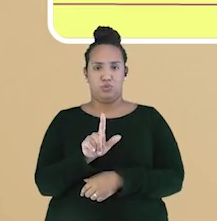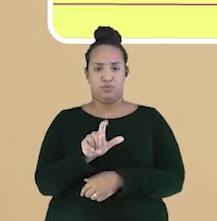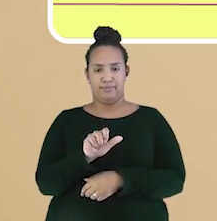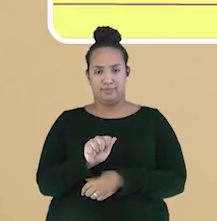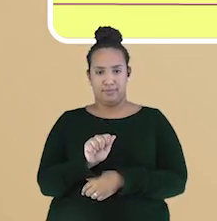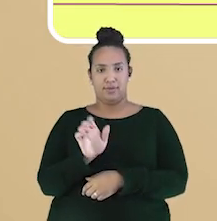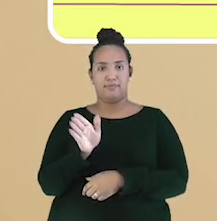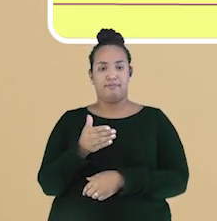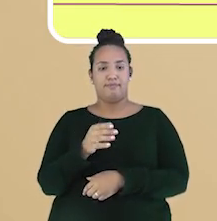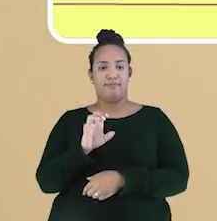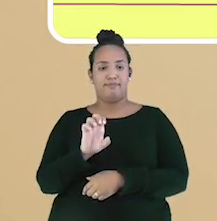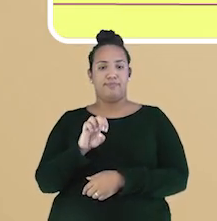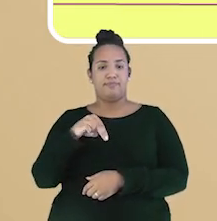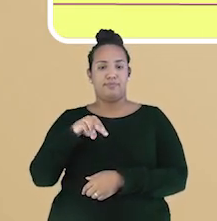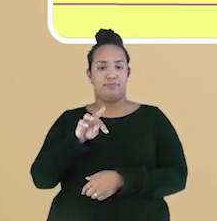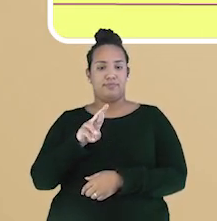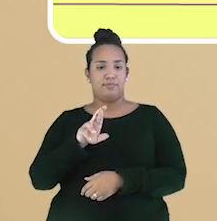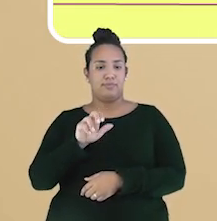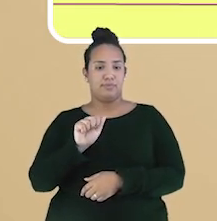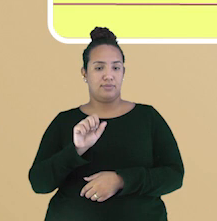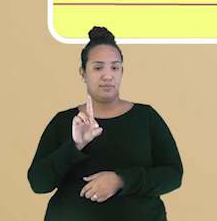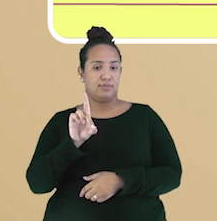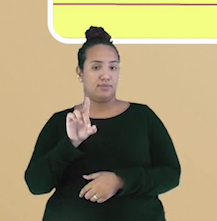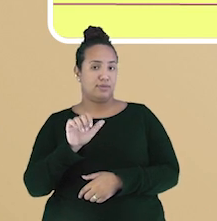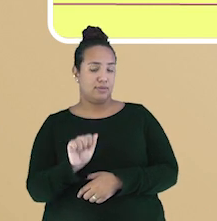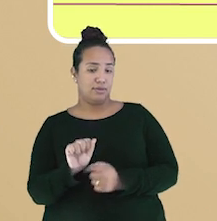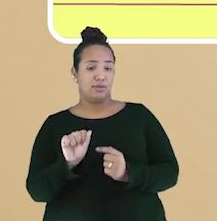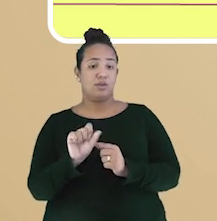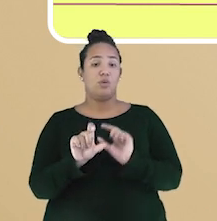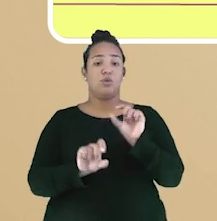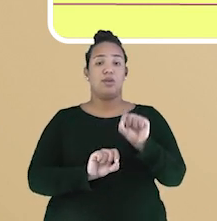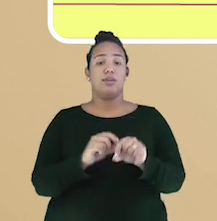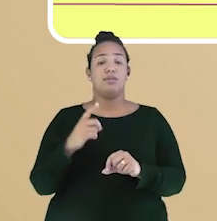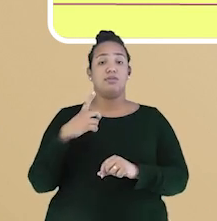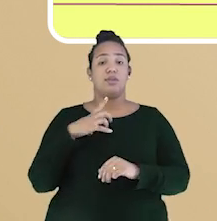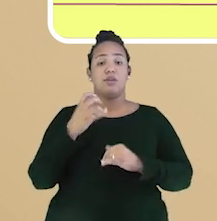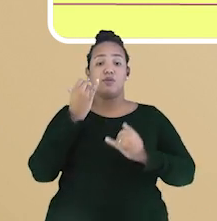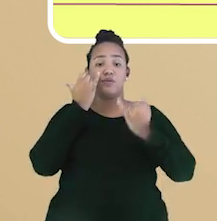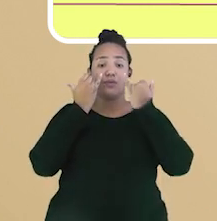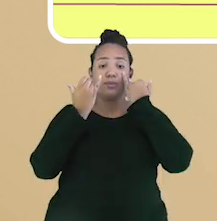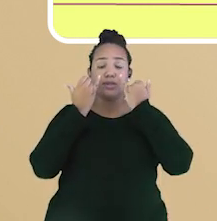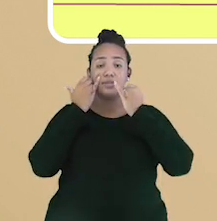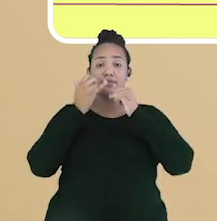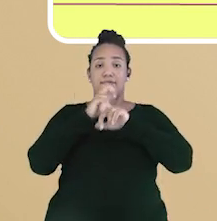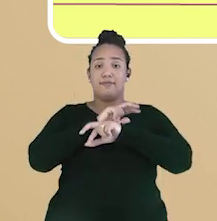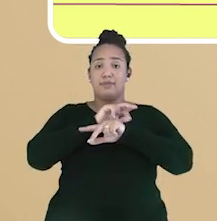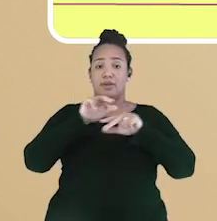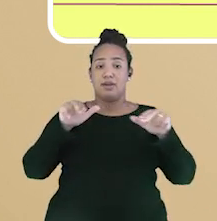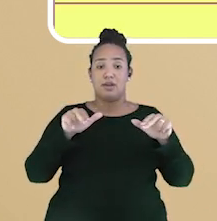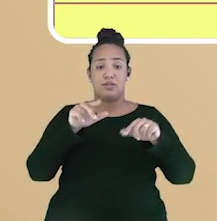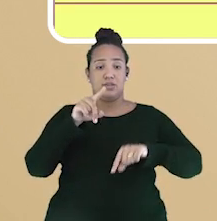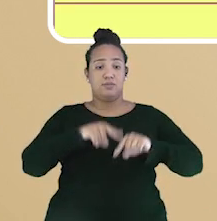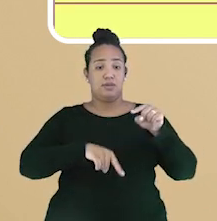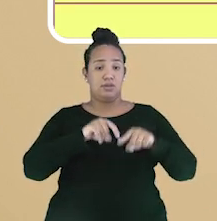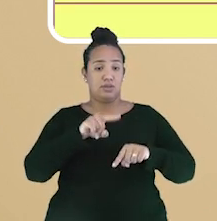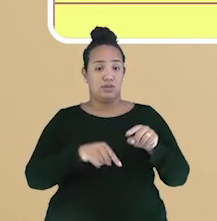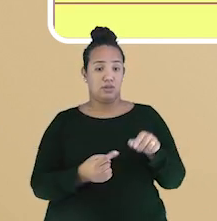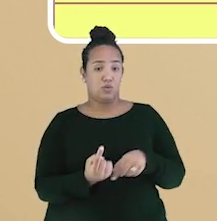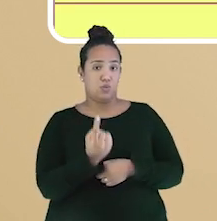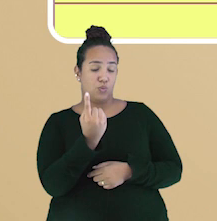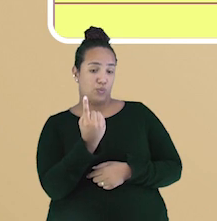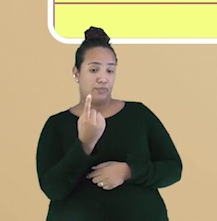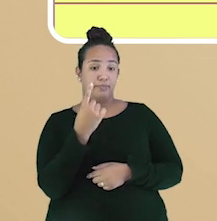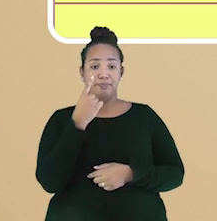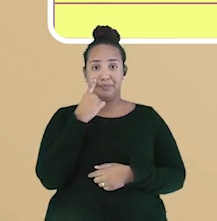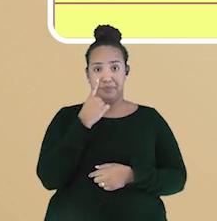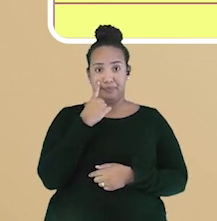dupla entrada possui duas ou mais informações de um mesmo item veja temos aí uma